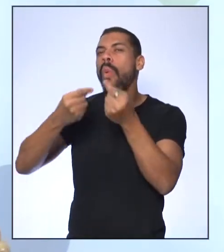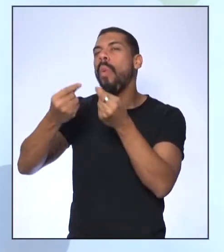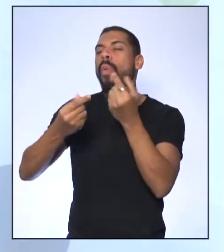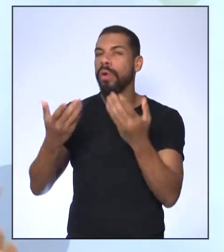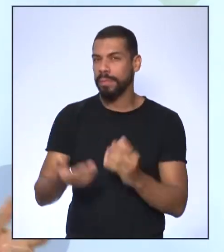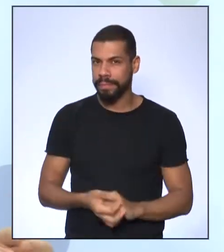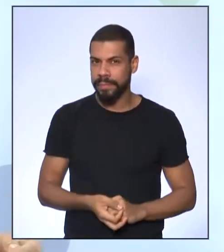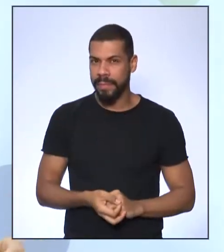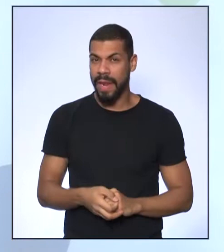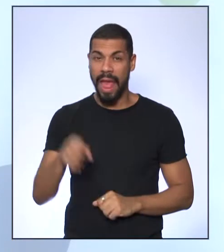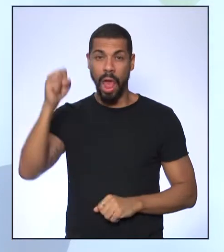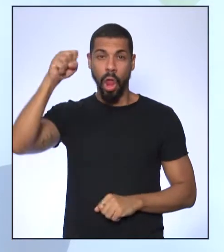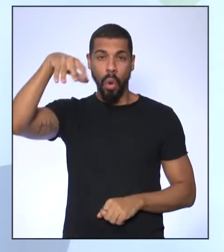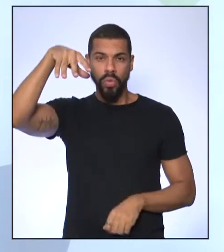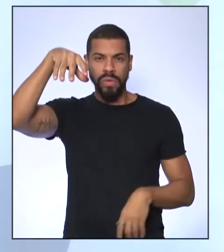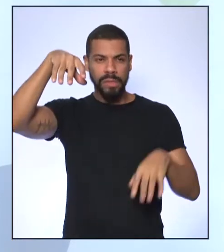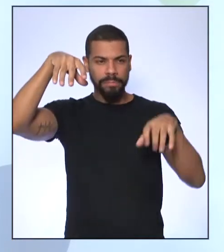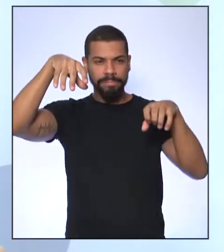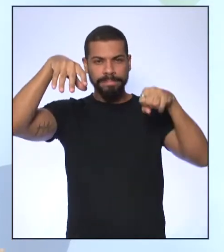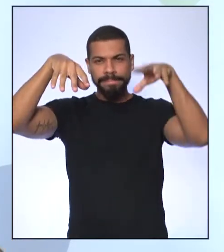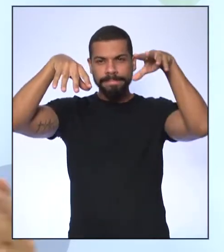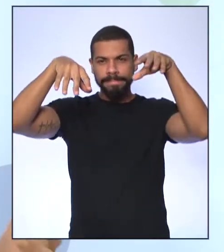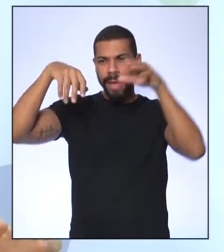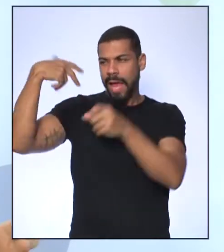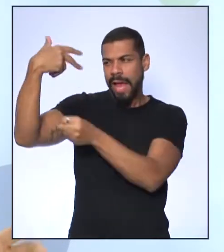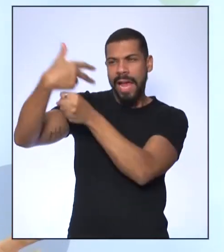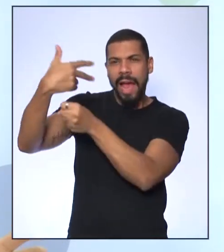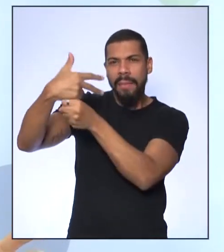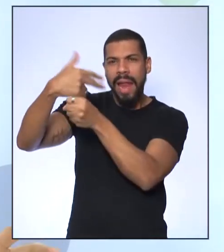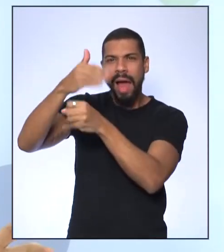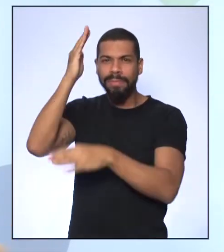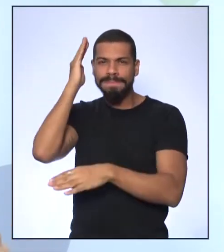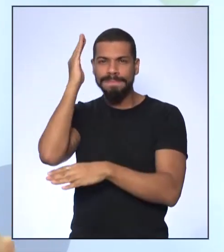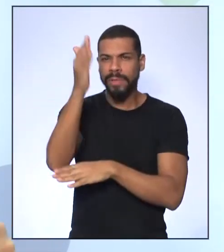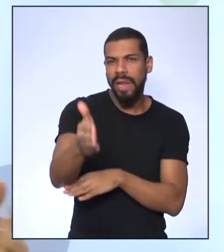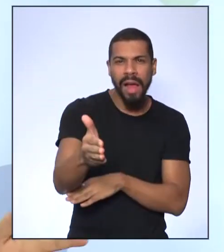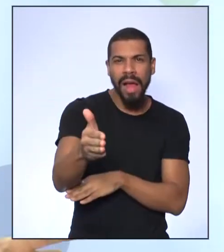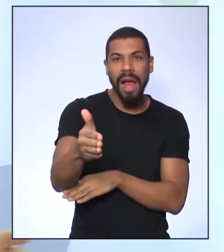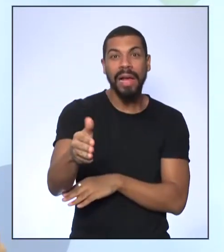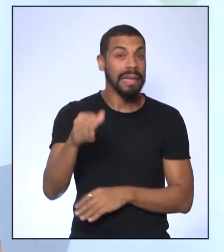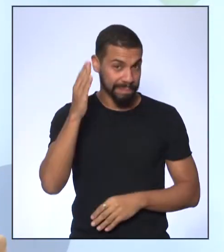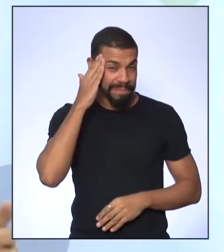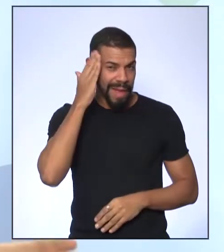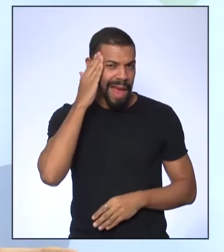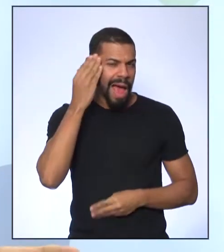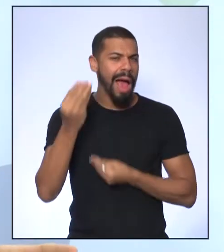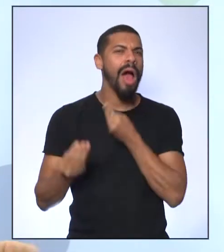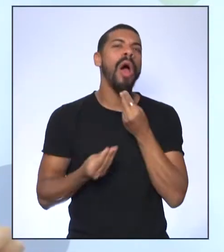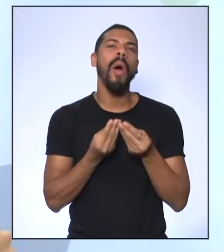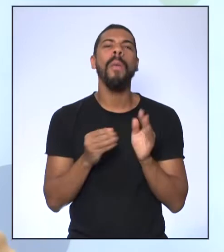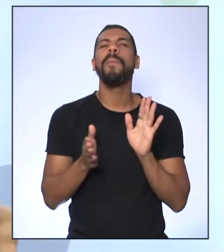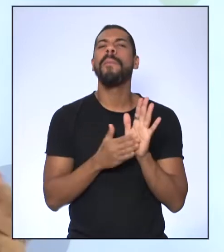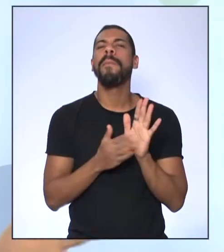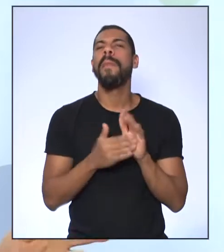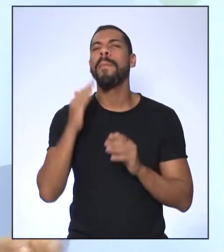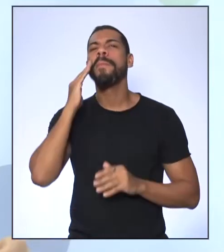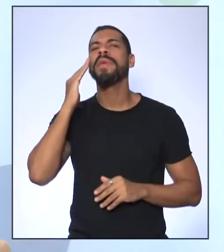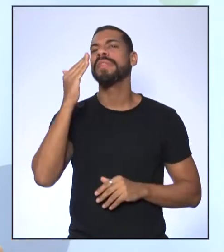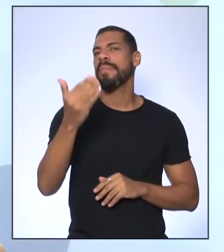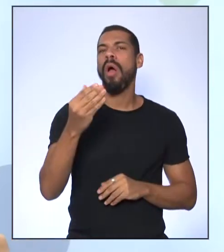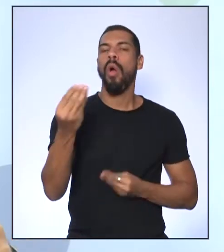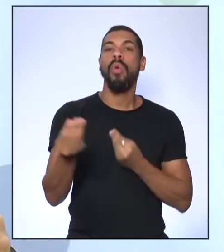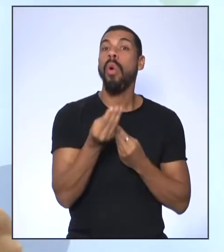Quando a gente fala assim, luz, câmera e ação, a gente esquece às vezes desses elementos que são principais para contar uma história, né? Dicas de